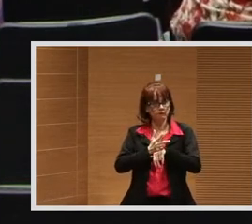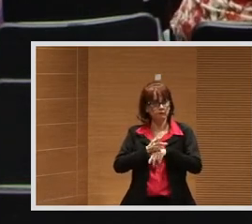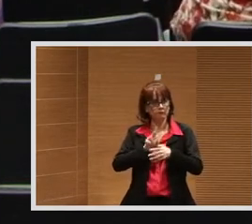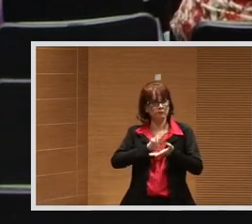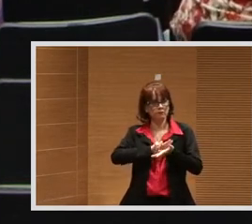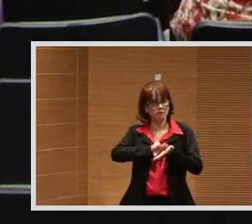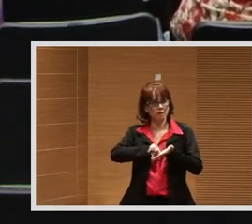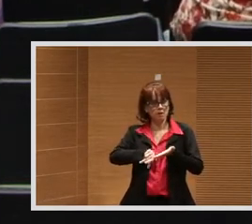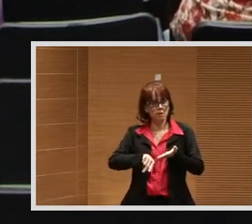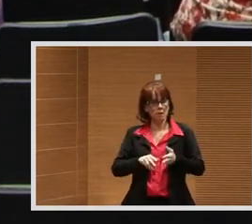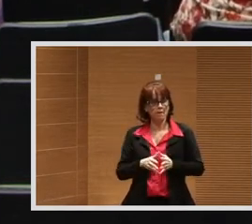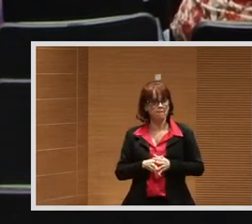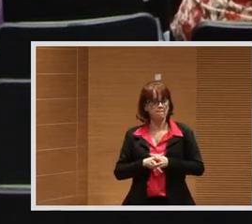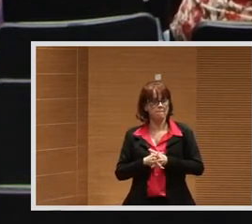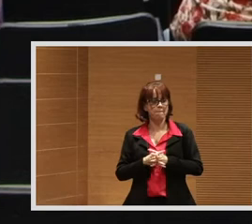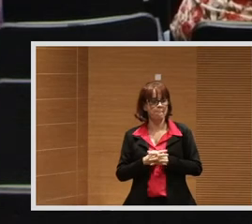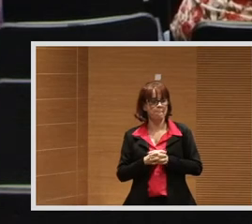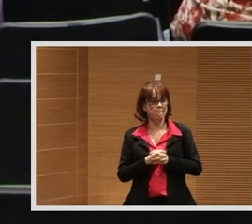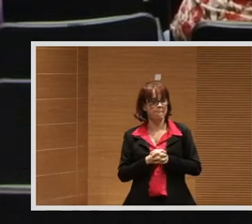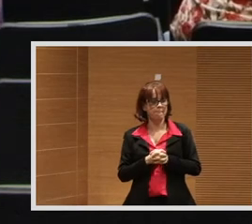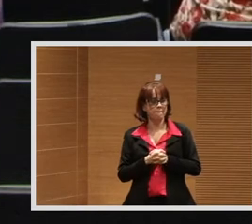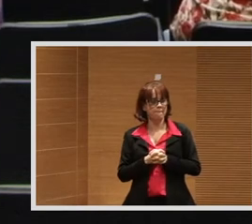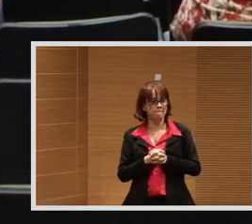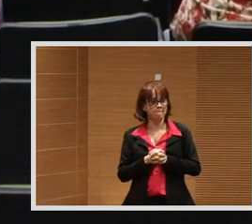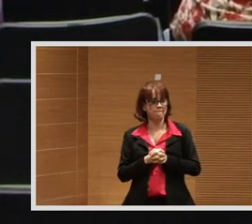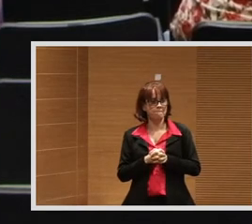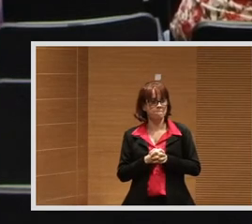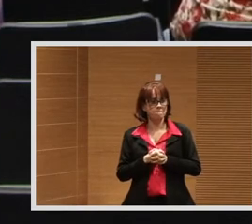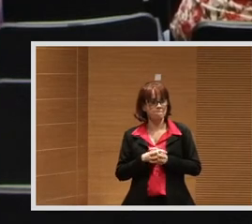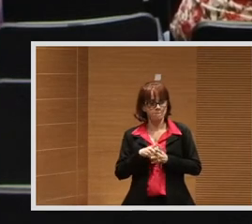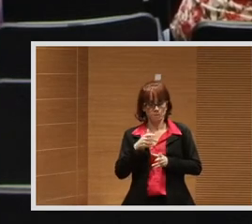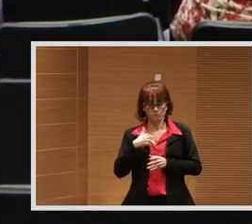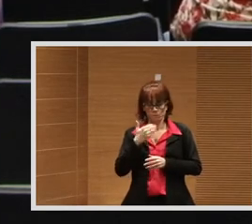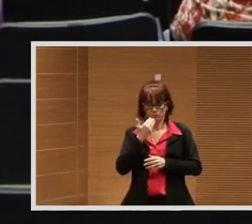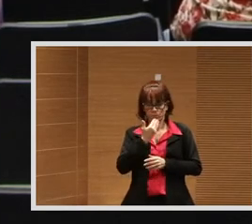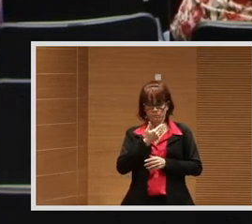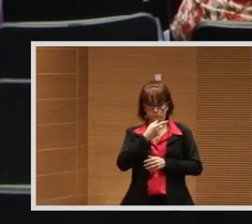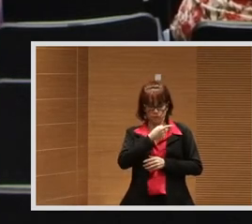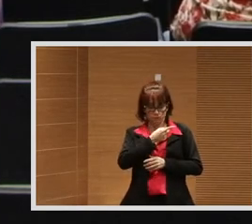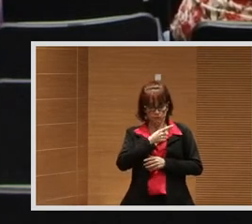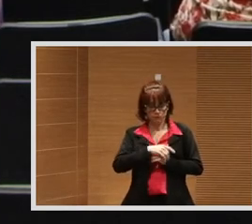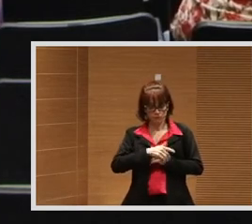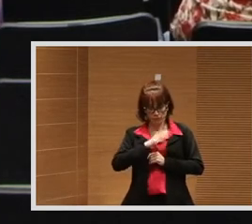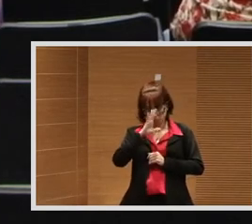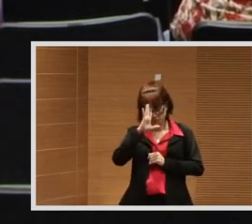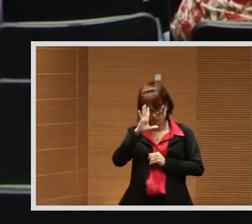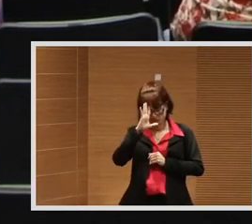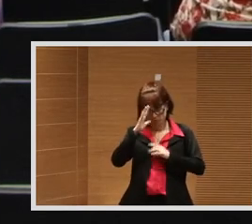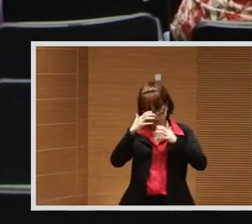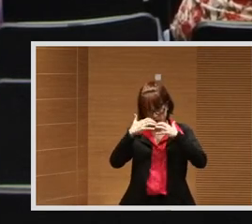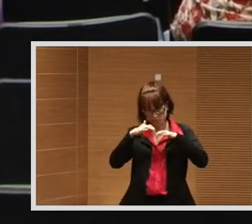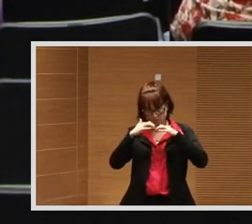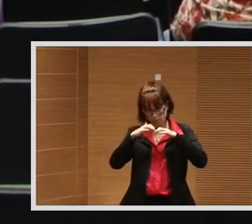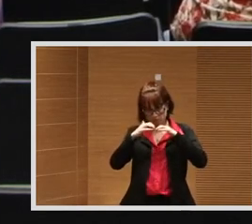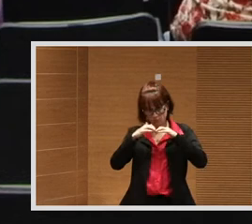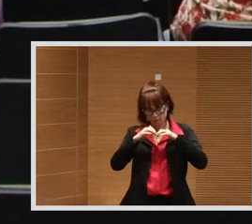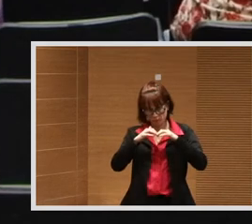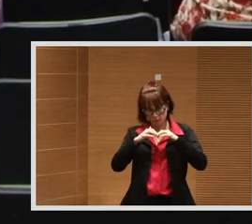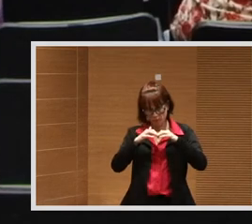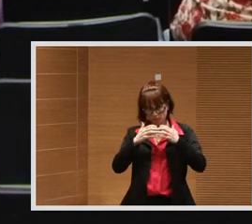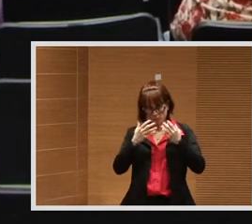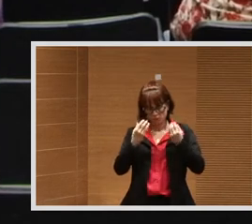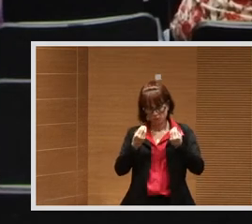coisa assim. Então, eu pedia que você fizesse um pouco dessa reflexão, porque a maneira como